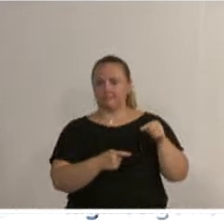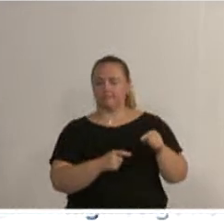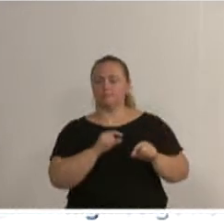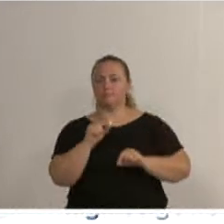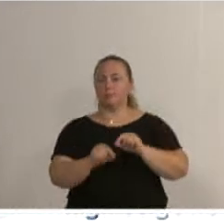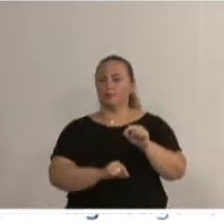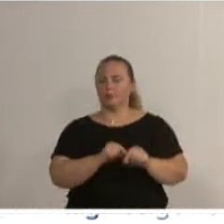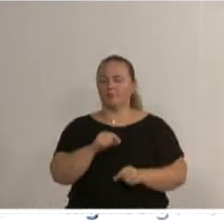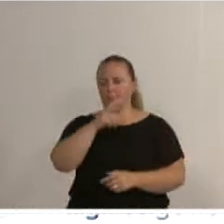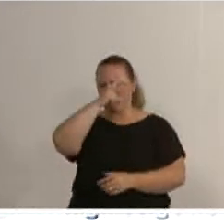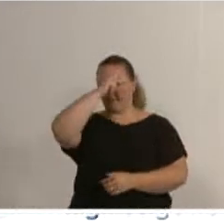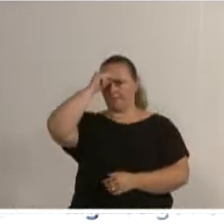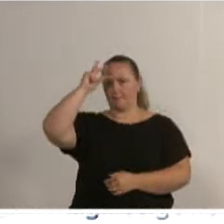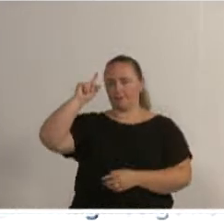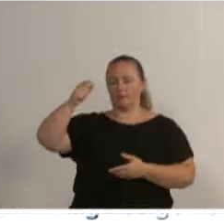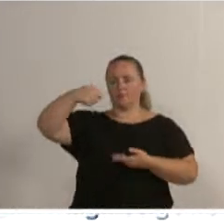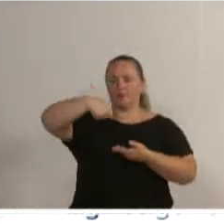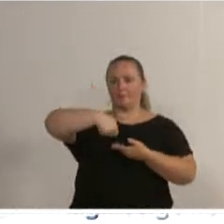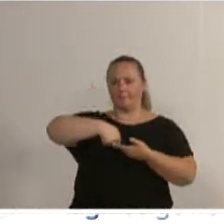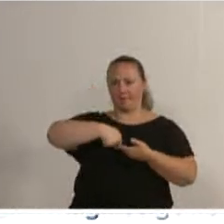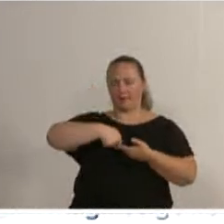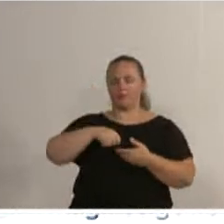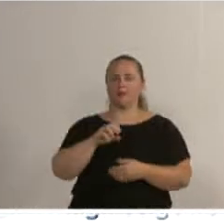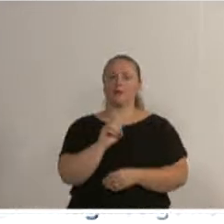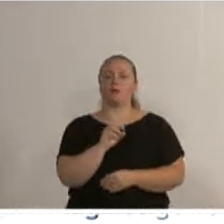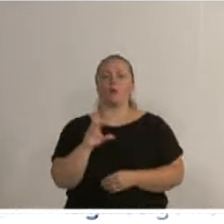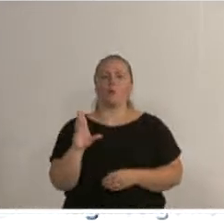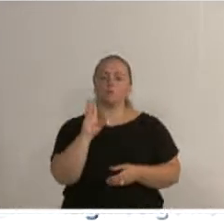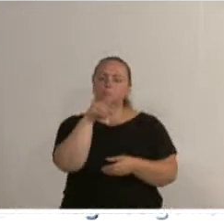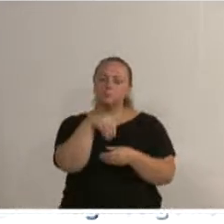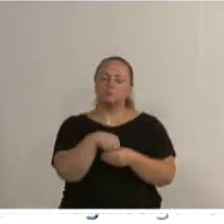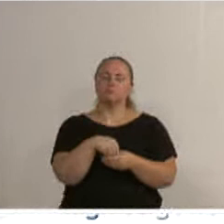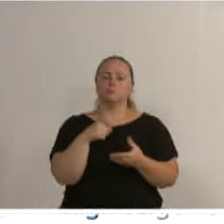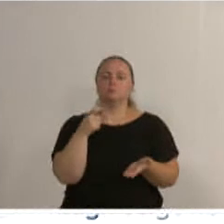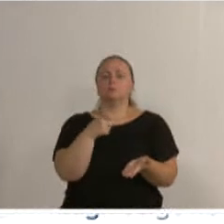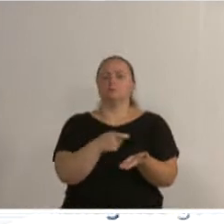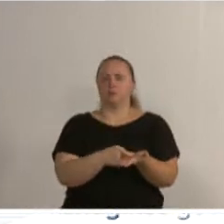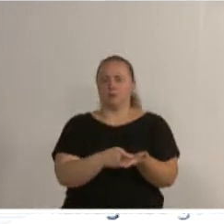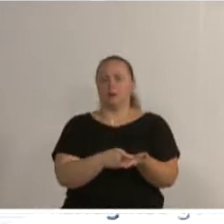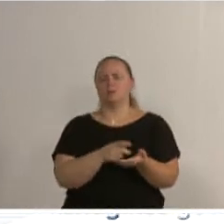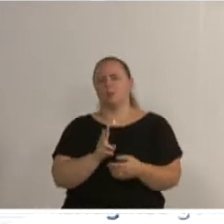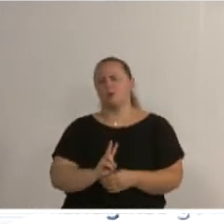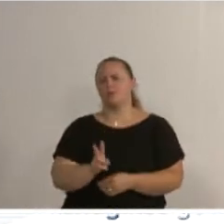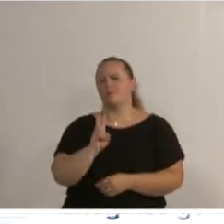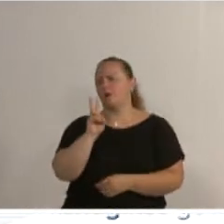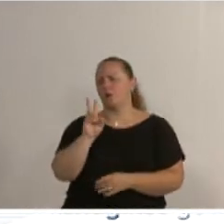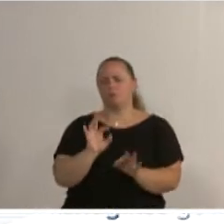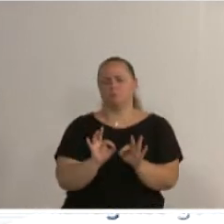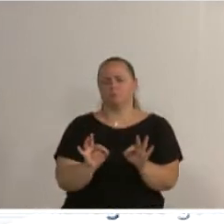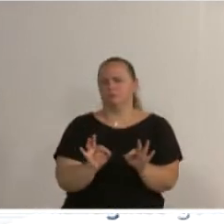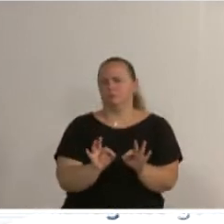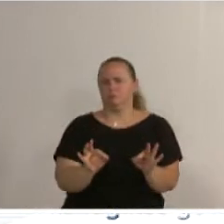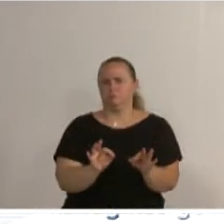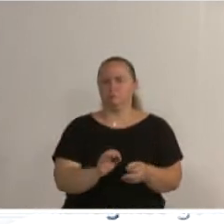são as prefeituras que pagam, ou estão incluídas dentro das tarifas, que são valores insignificantes.